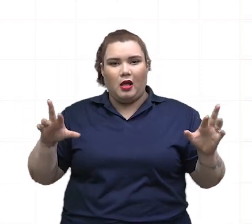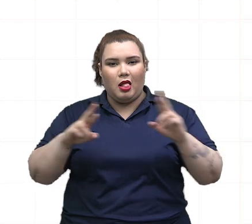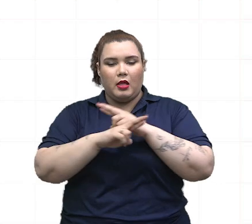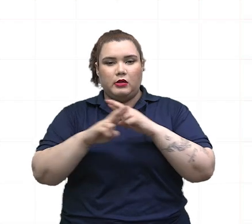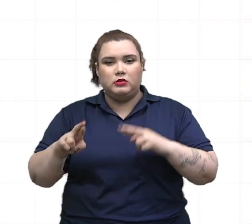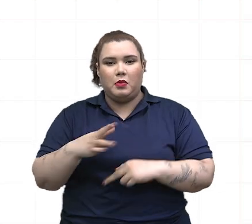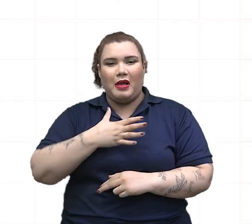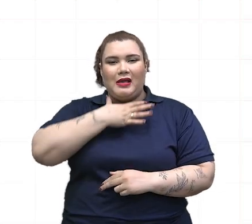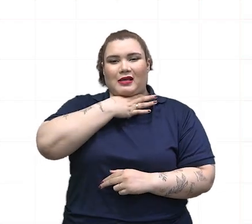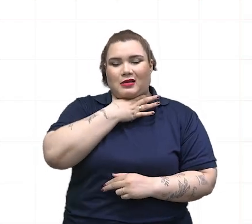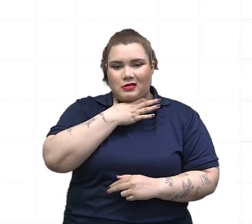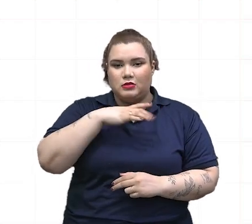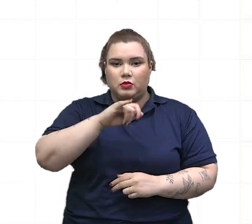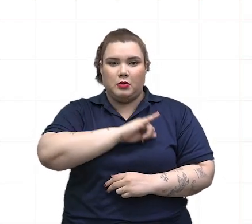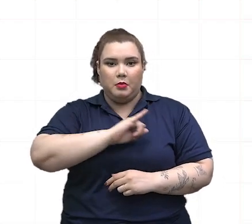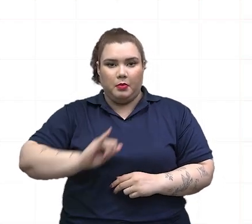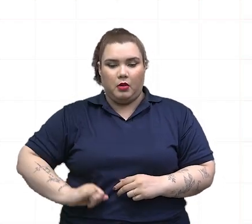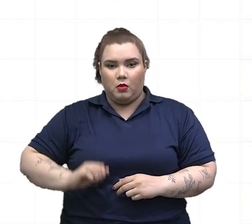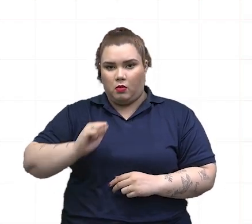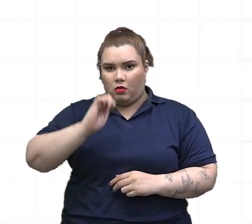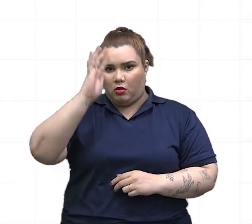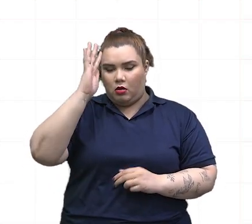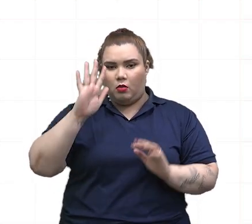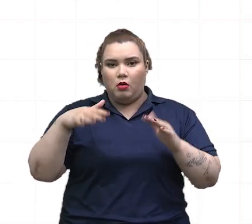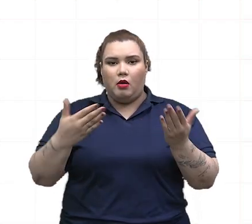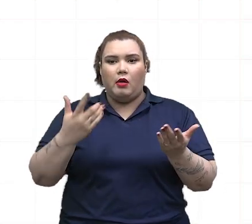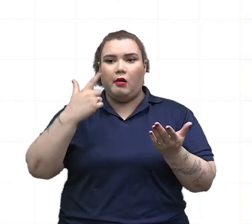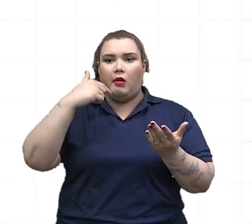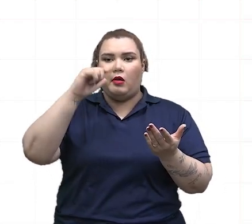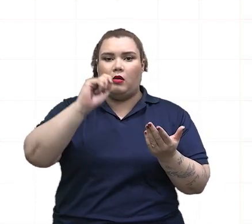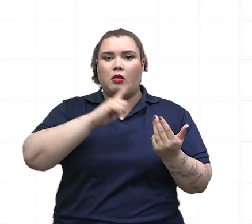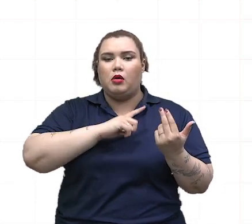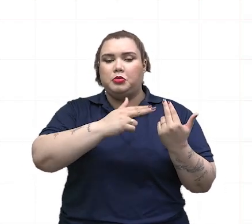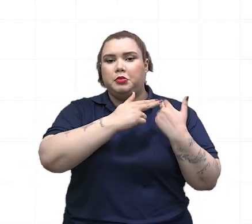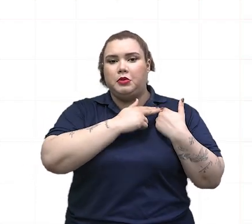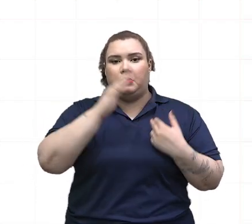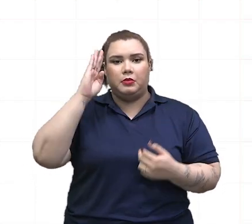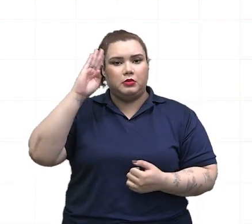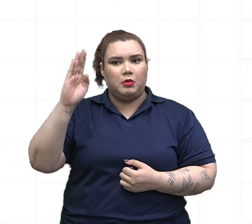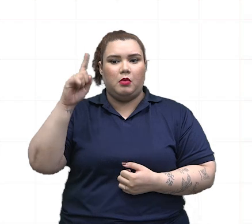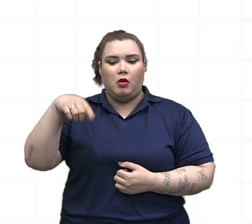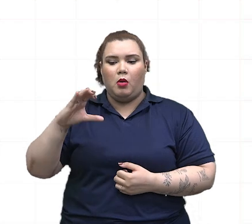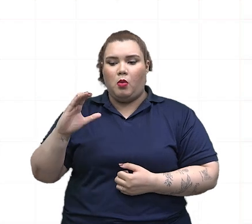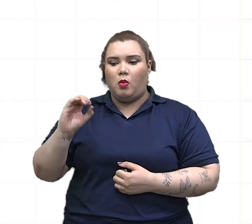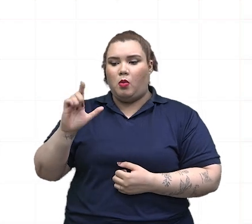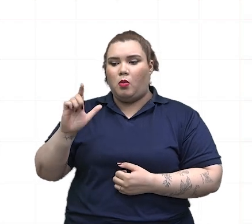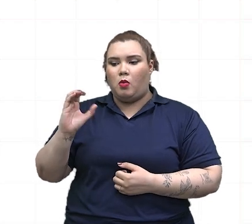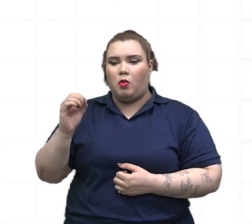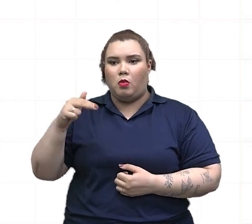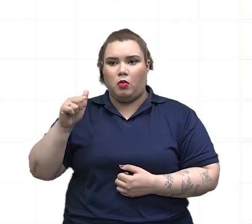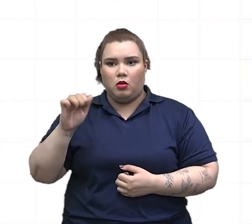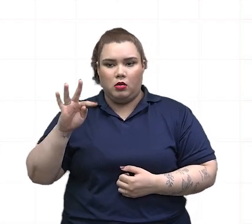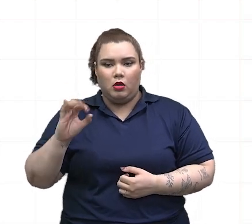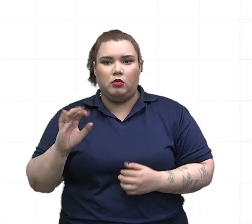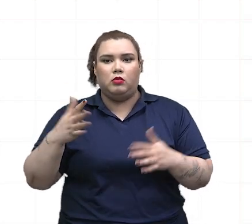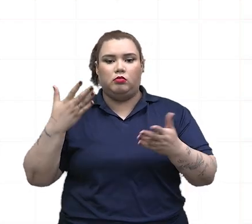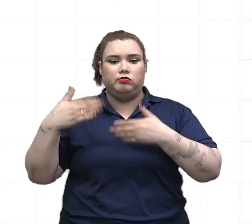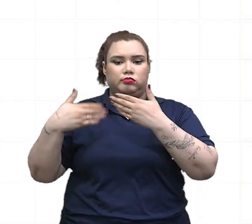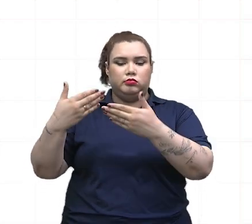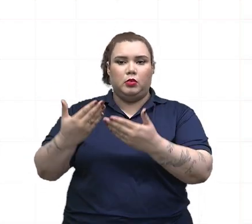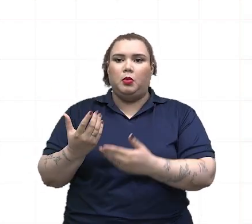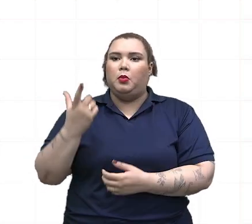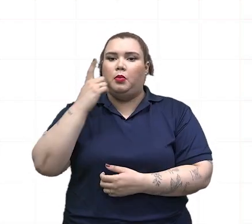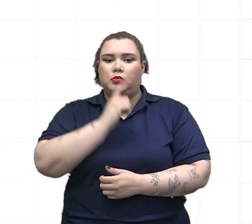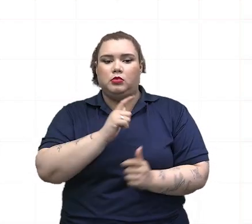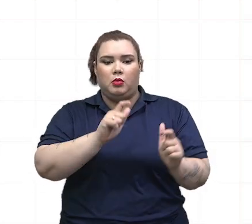é o colonato então que vai comandar. Por quê? Porque vamos adentrar então as fronteiras do Império e aos poucos vamos conseguir aí